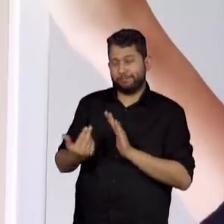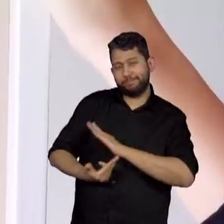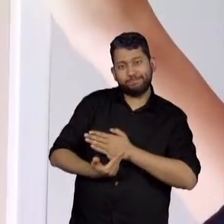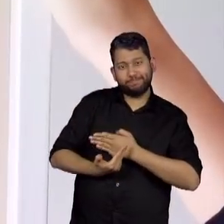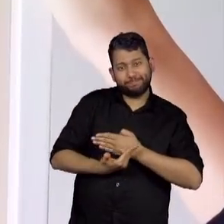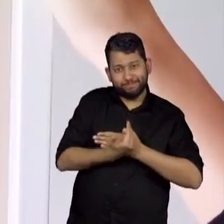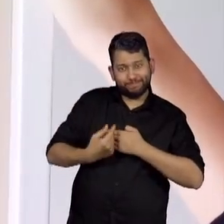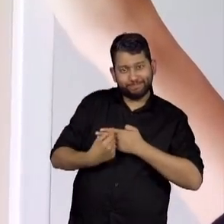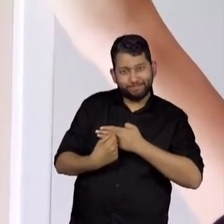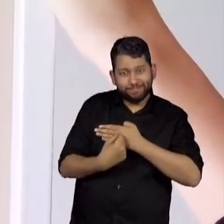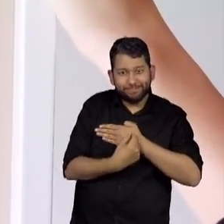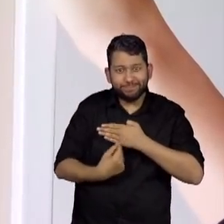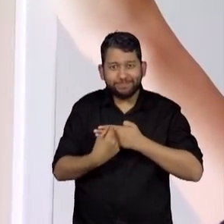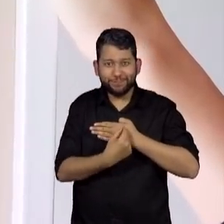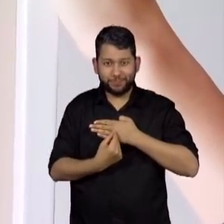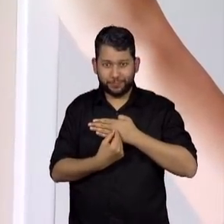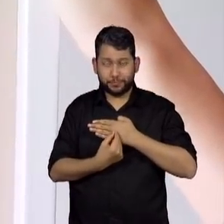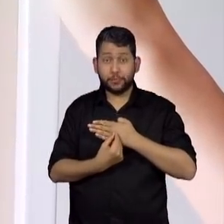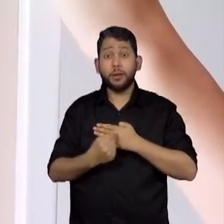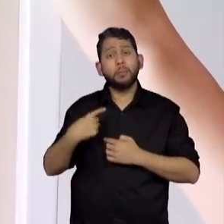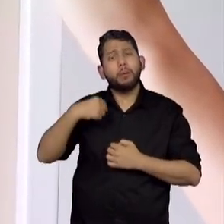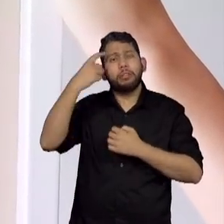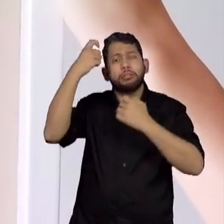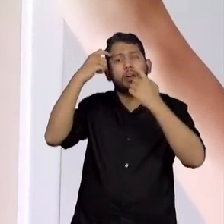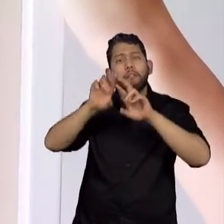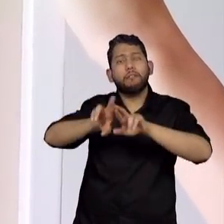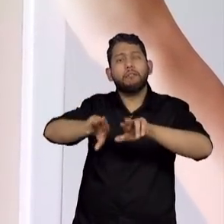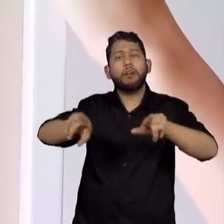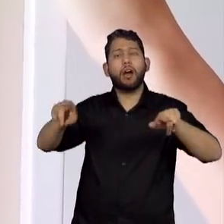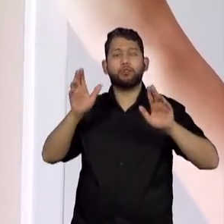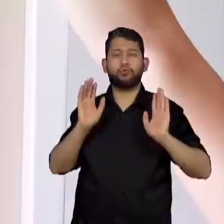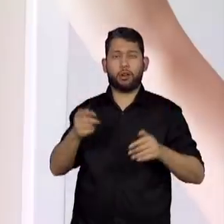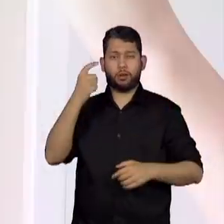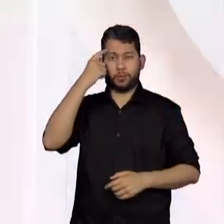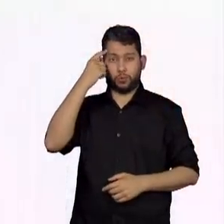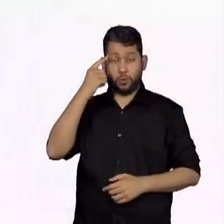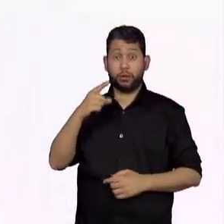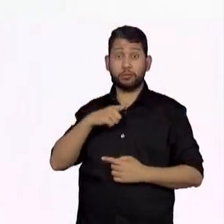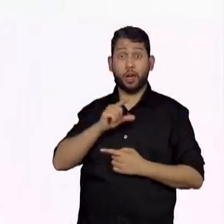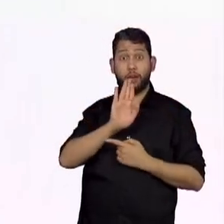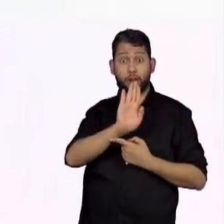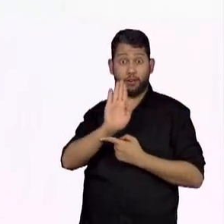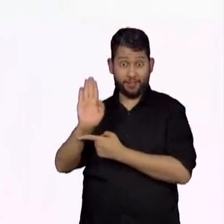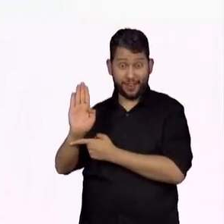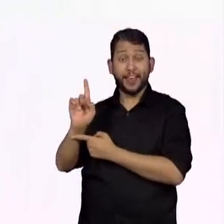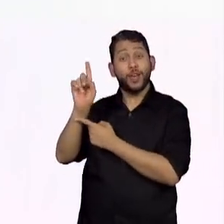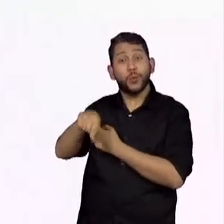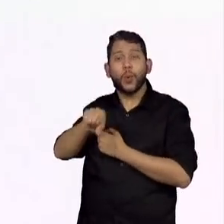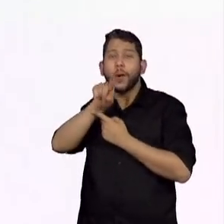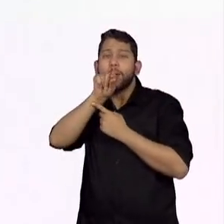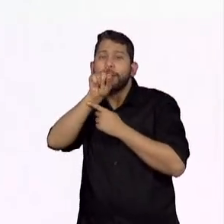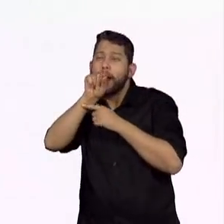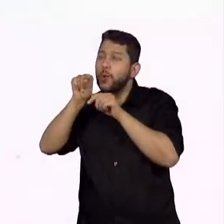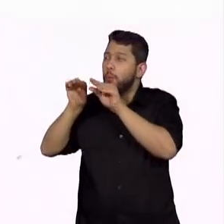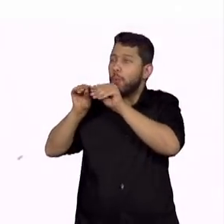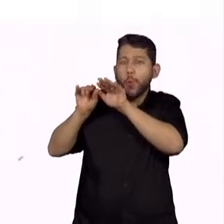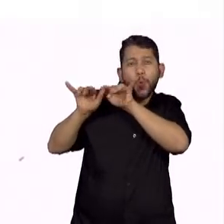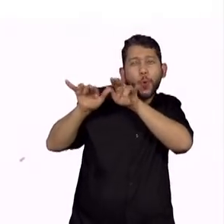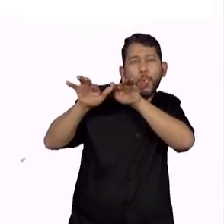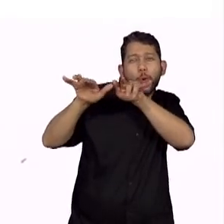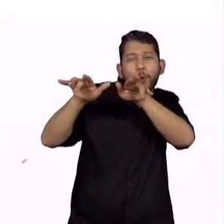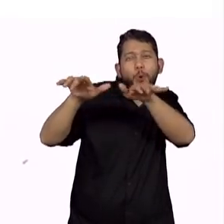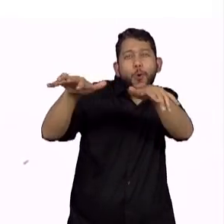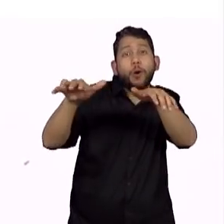São várias as ideias para dar continuidade aos bordados. Tem a coleção Bandos, que traz espécies em movimento. O